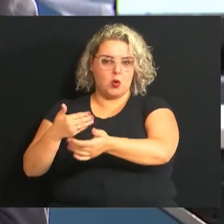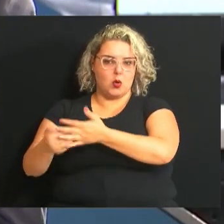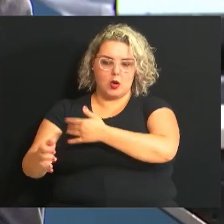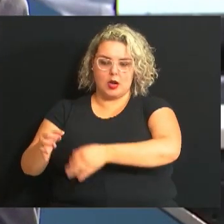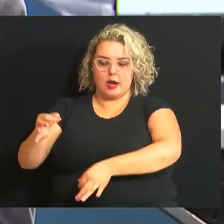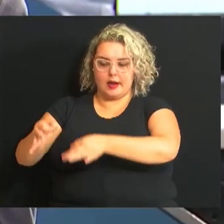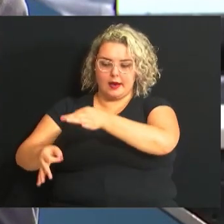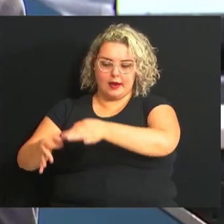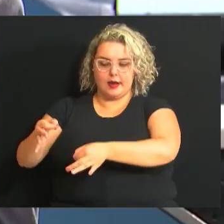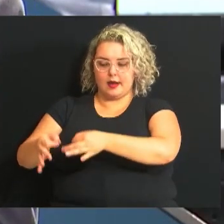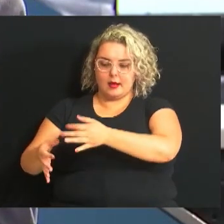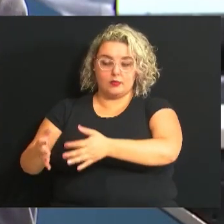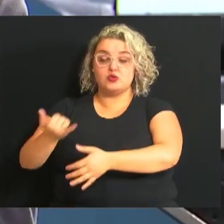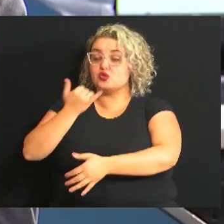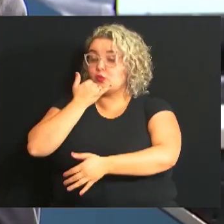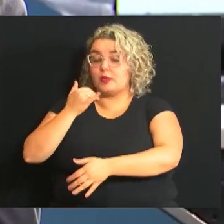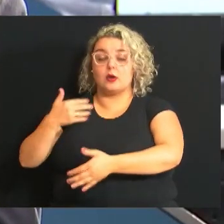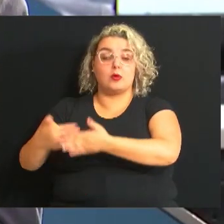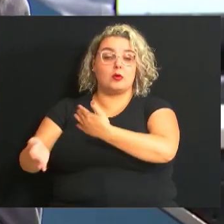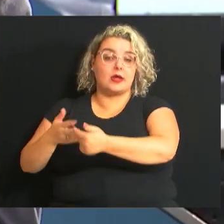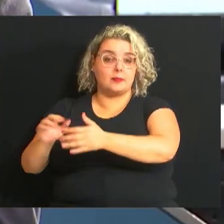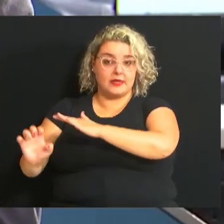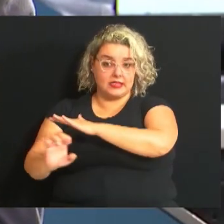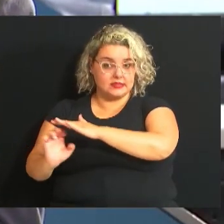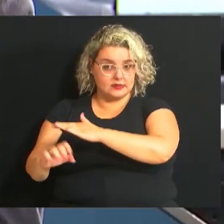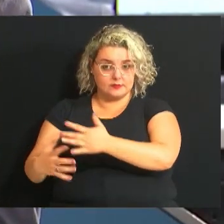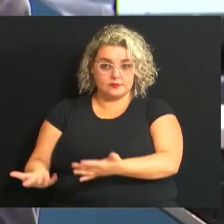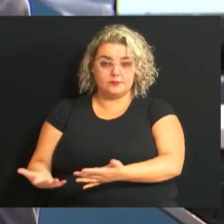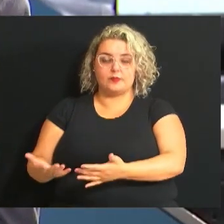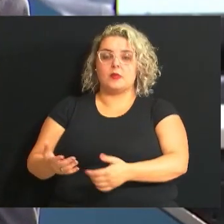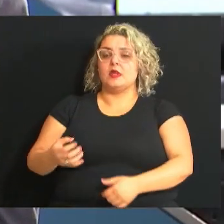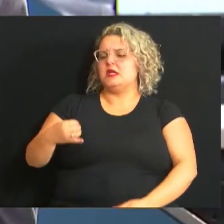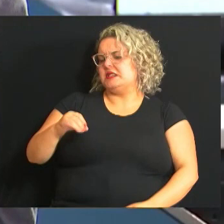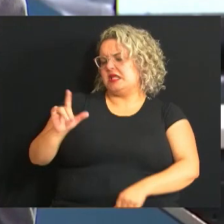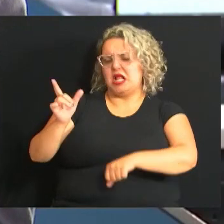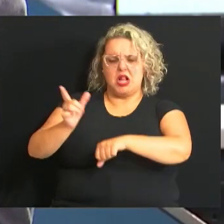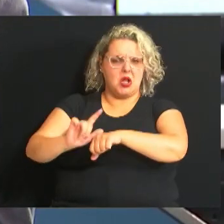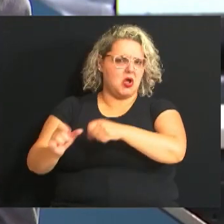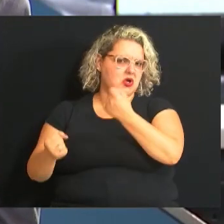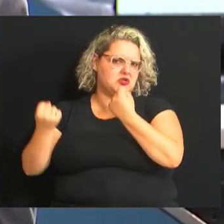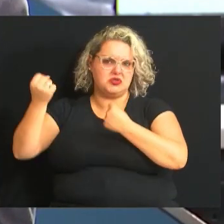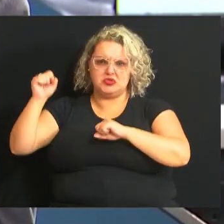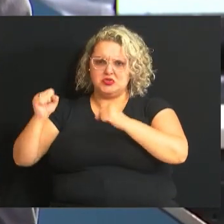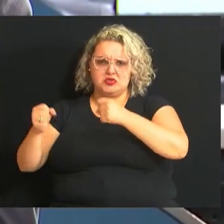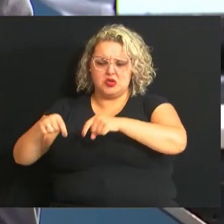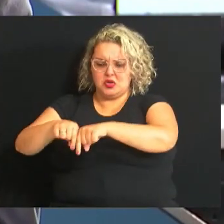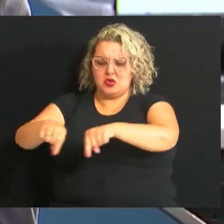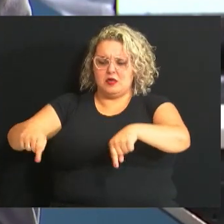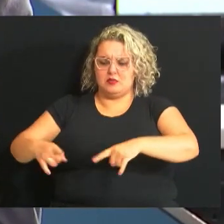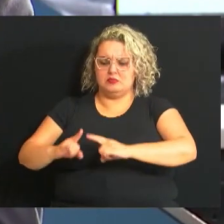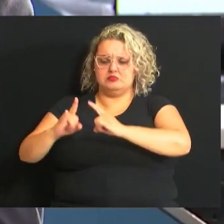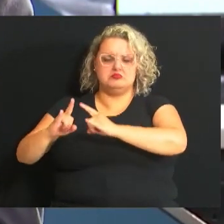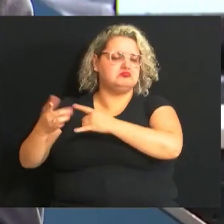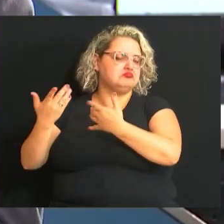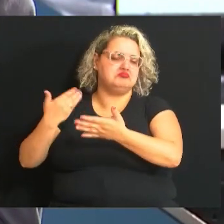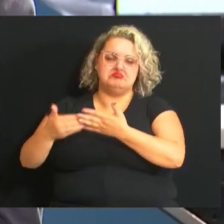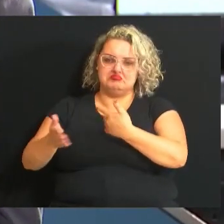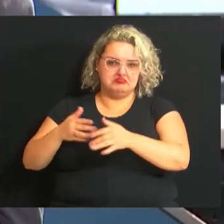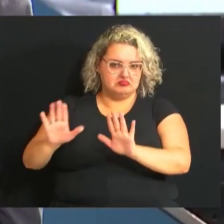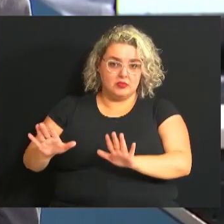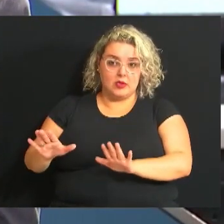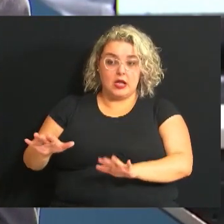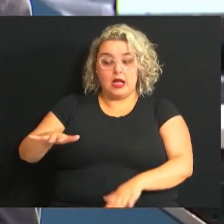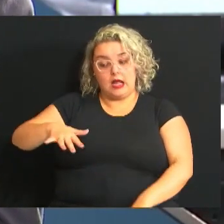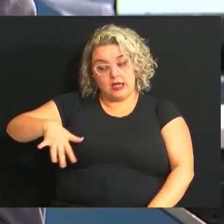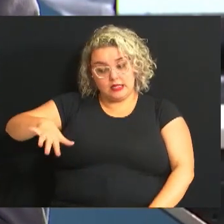não importa o bairro, a região, se é estabelecimento comercial, se é indústria, se é condomínio, não importa, desde que seja pessoa jurídica.